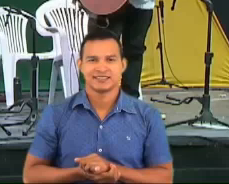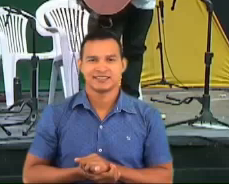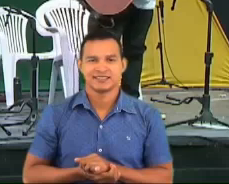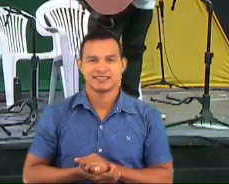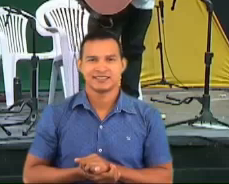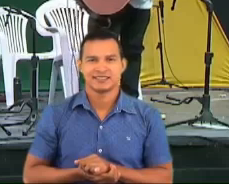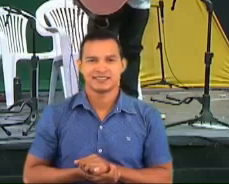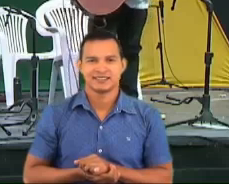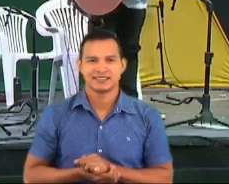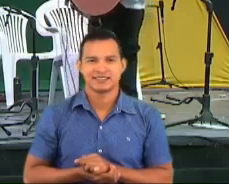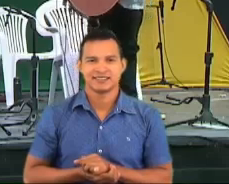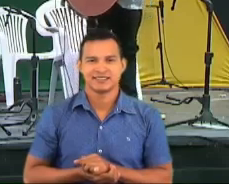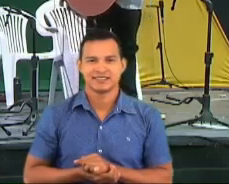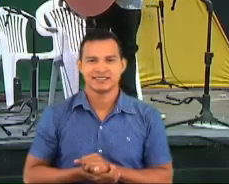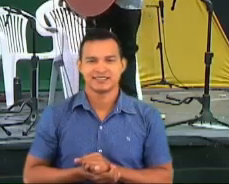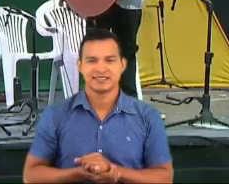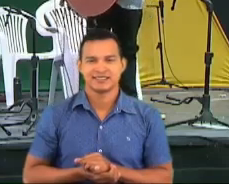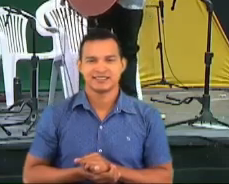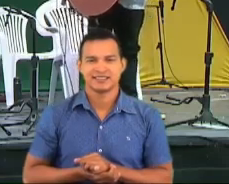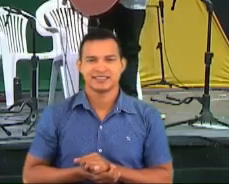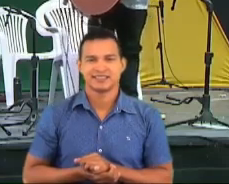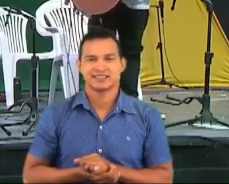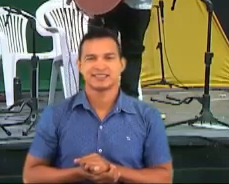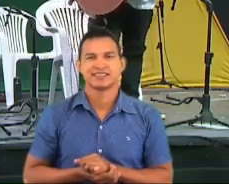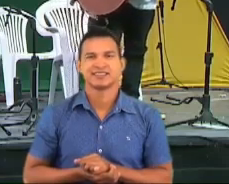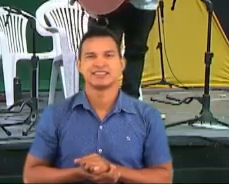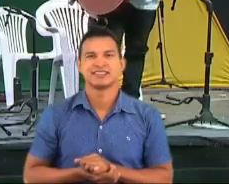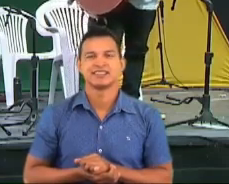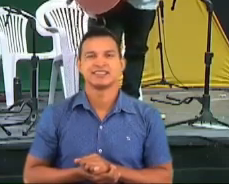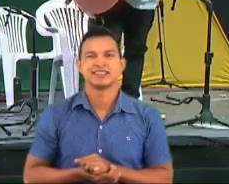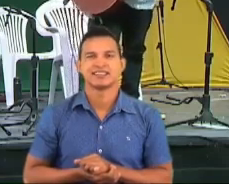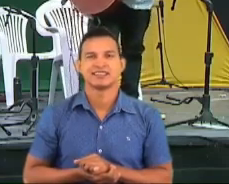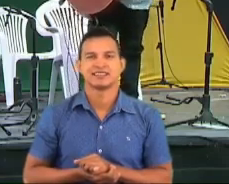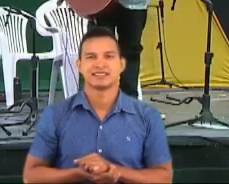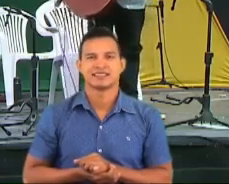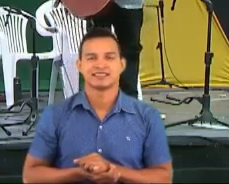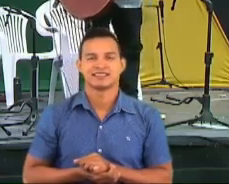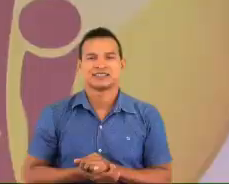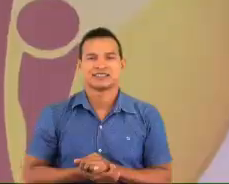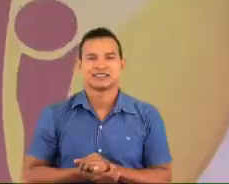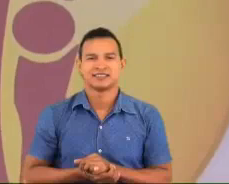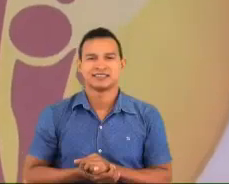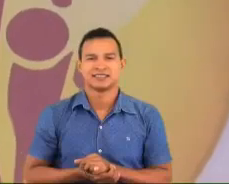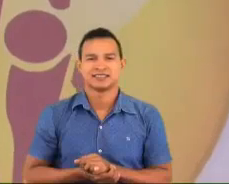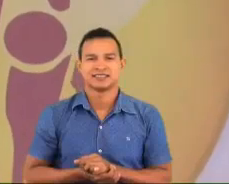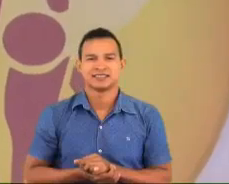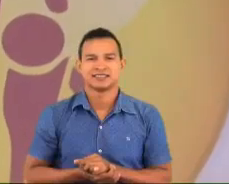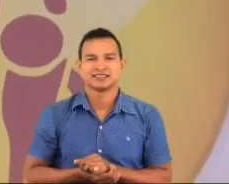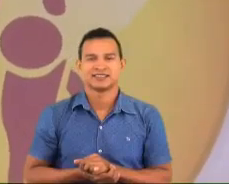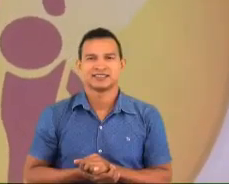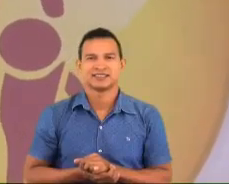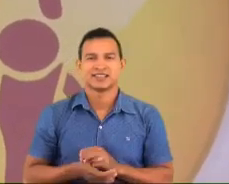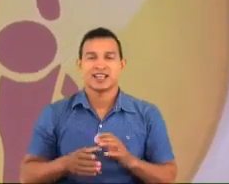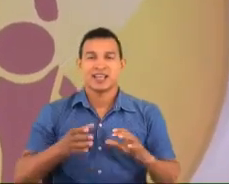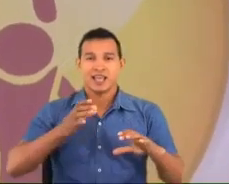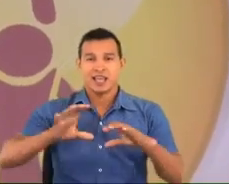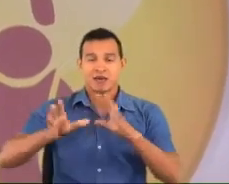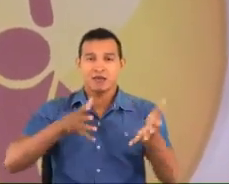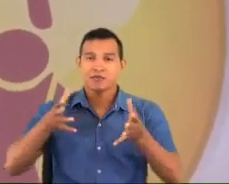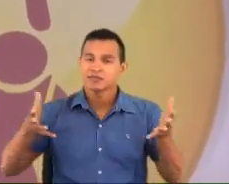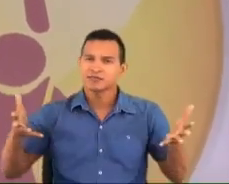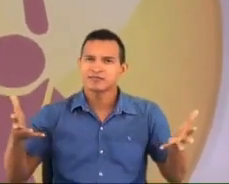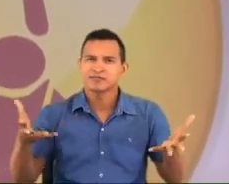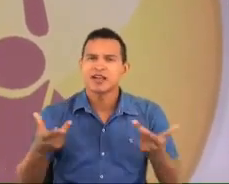Sabe qual é? É uma música maravilhosa, que nos ensina que não é